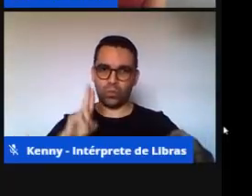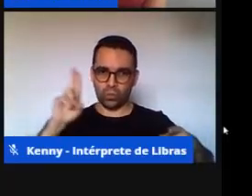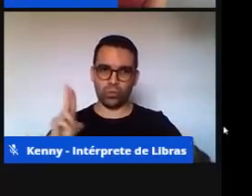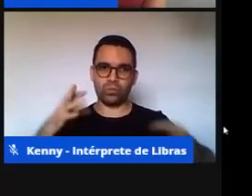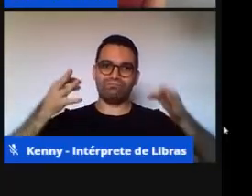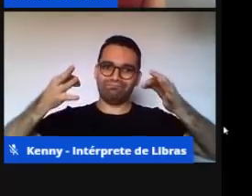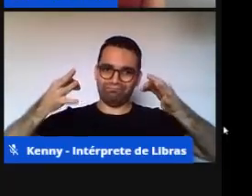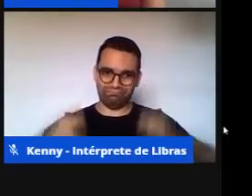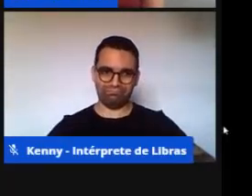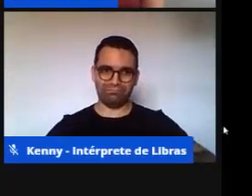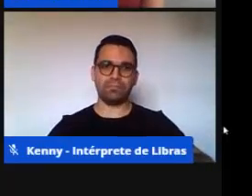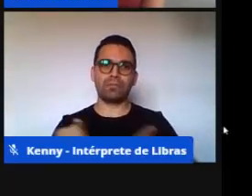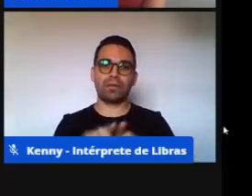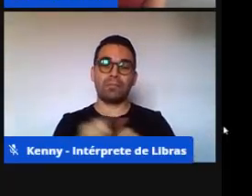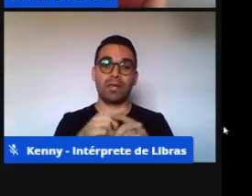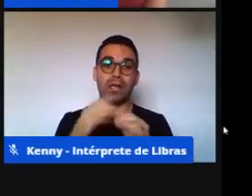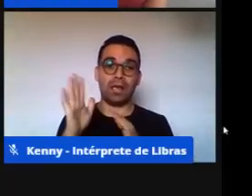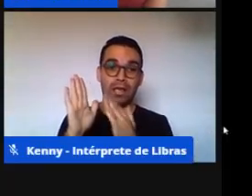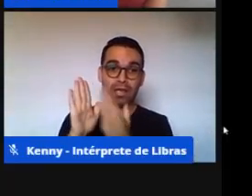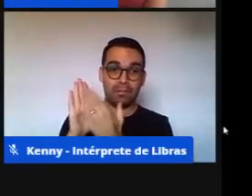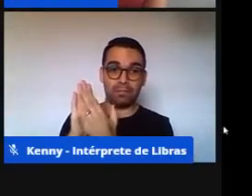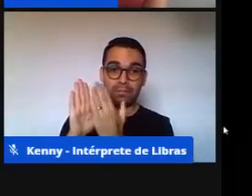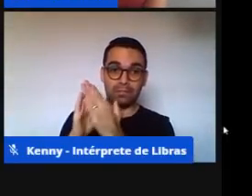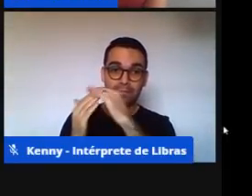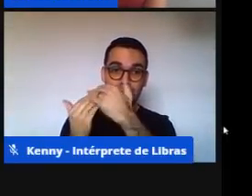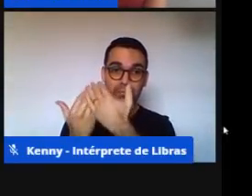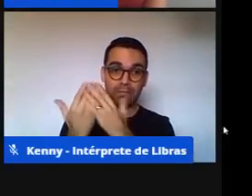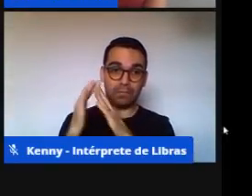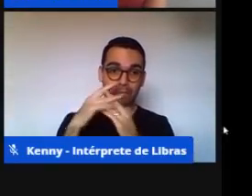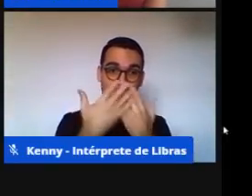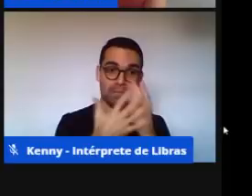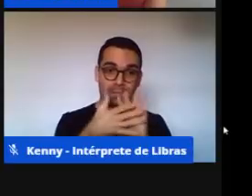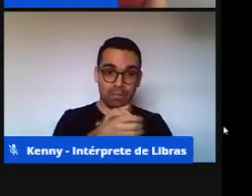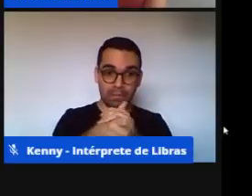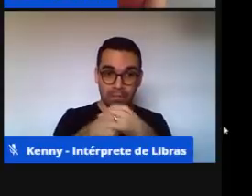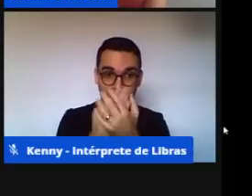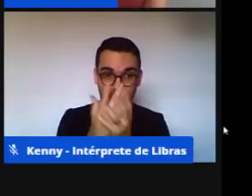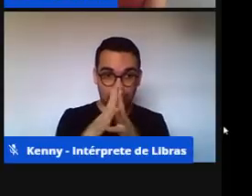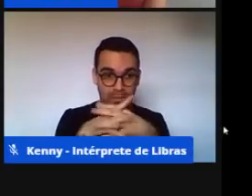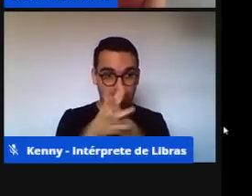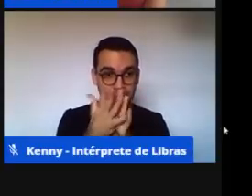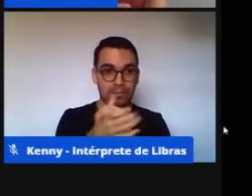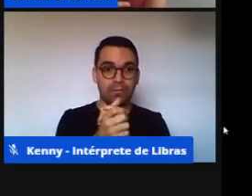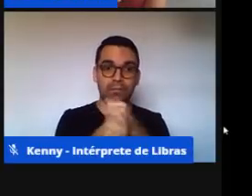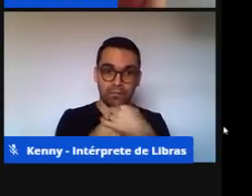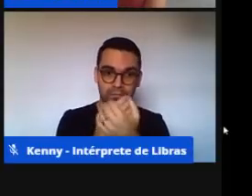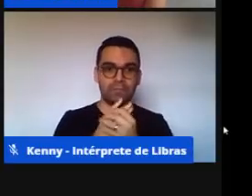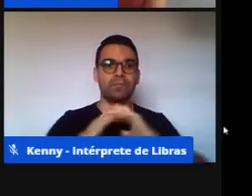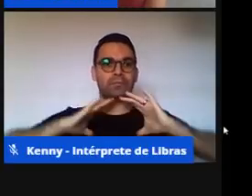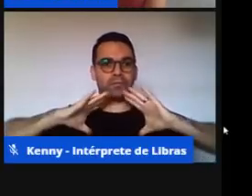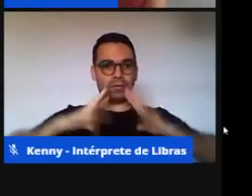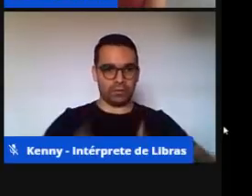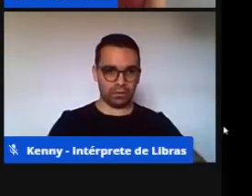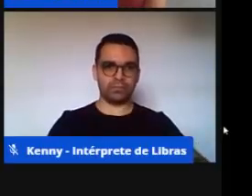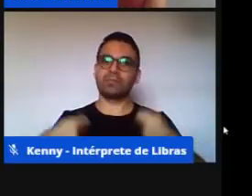é uma medida, sim, importante para evitar o contato, mas ela não é a medida mais importante. Tá? Então, aquela